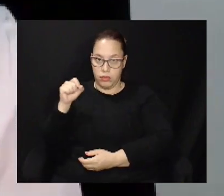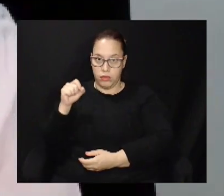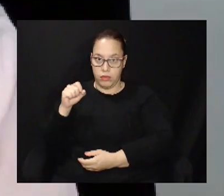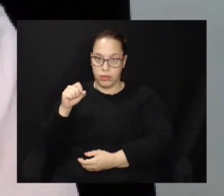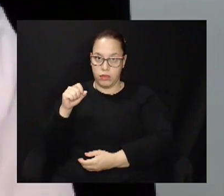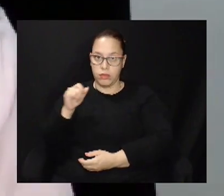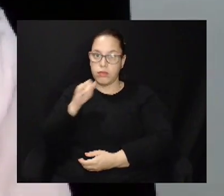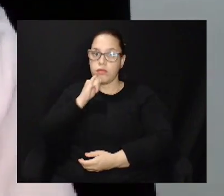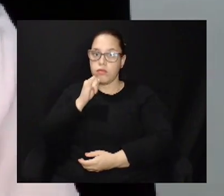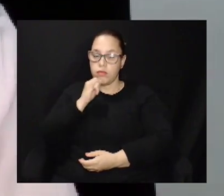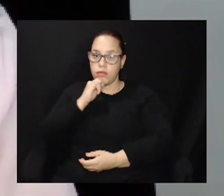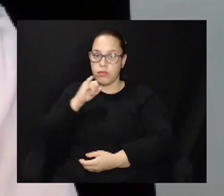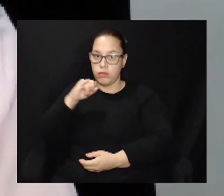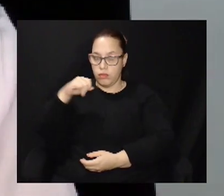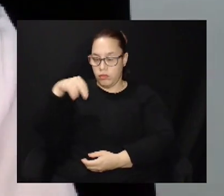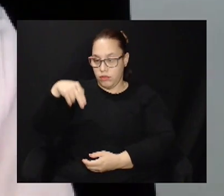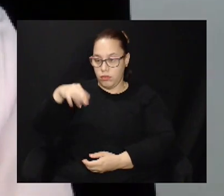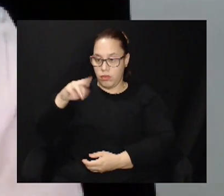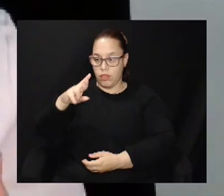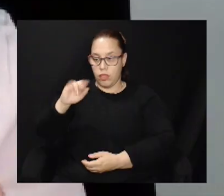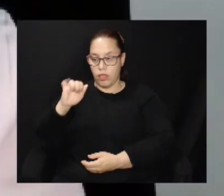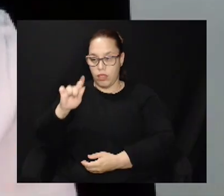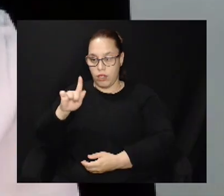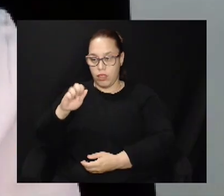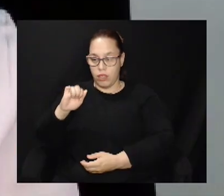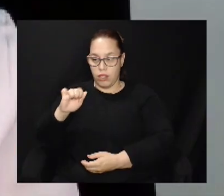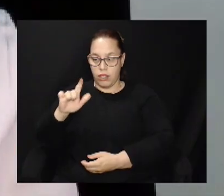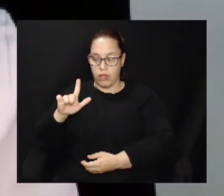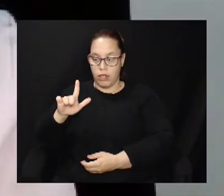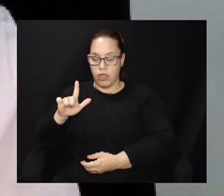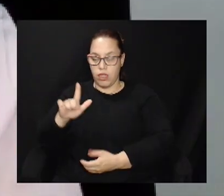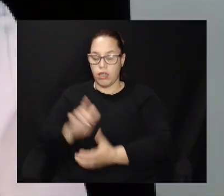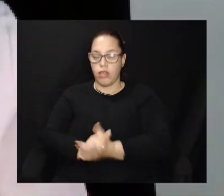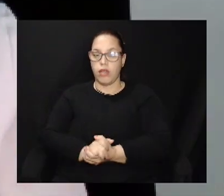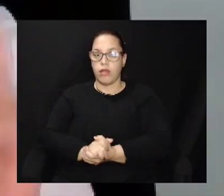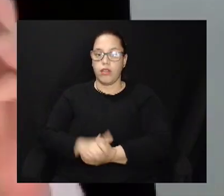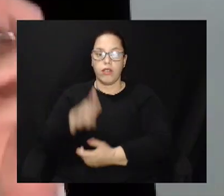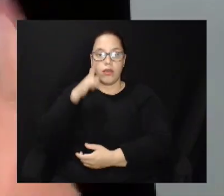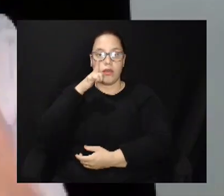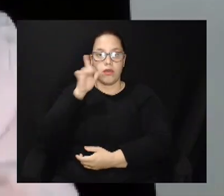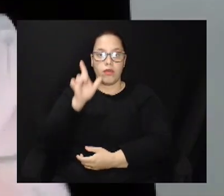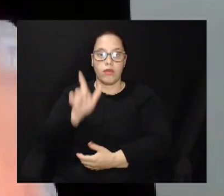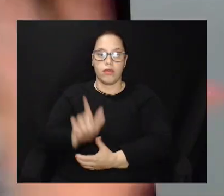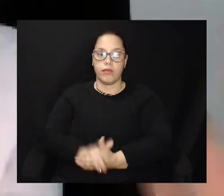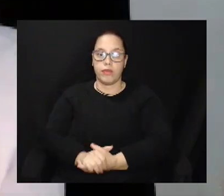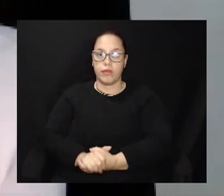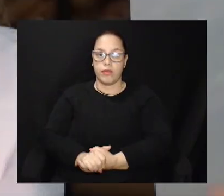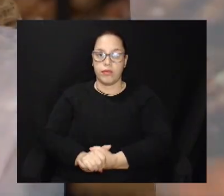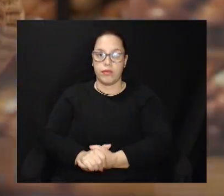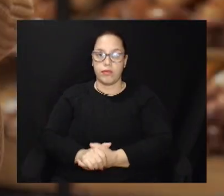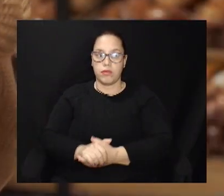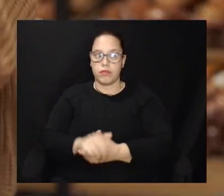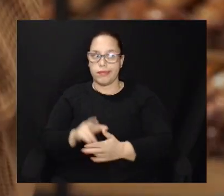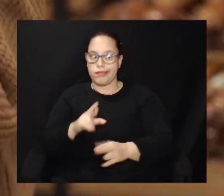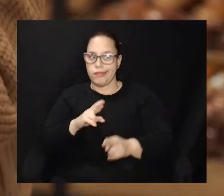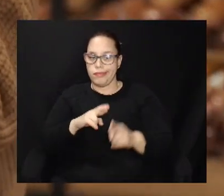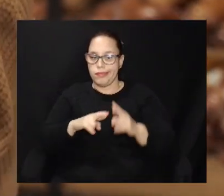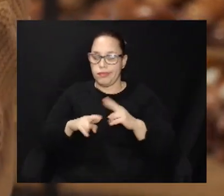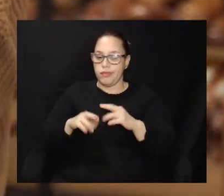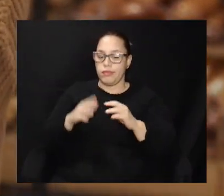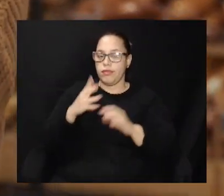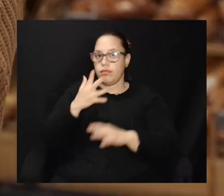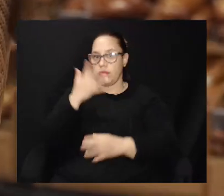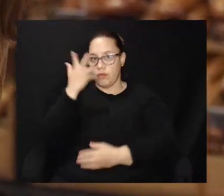pães que são mais integrais, coisas assim que a gente consegue ter essa rastreabilidade que veio da natureza, né? Eu falo, quanto